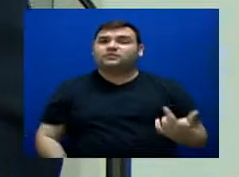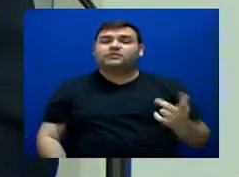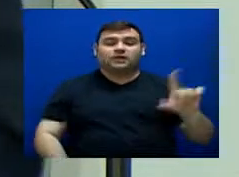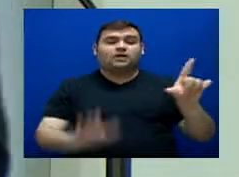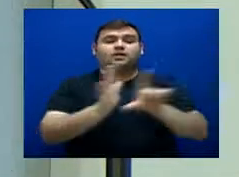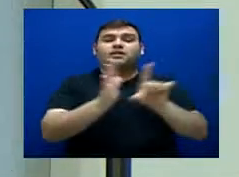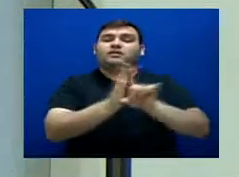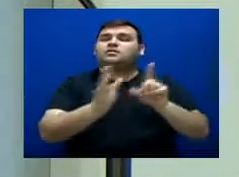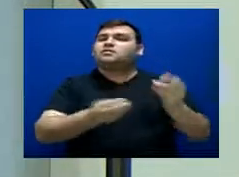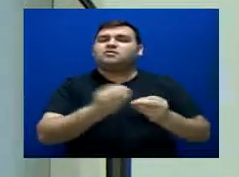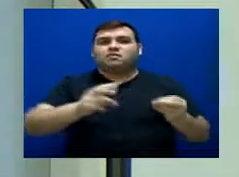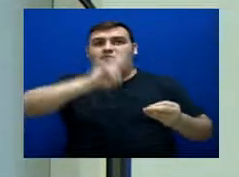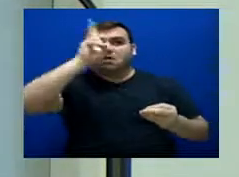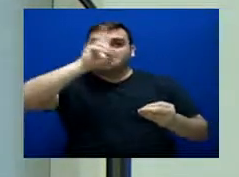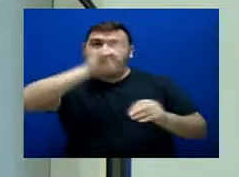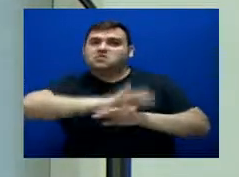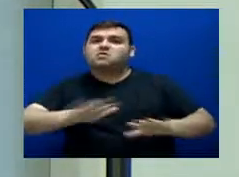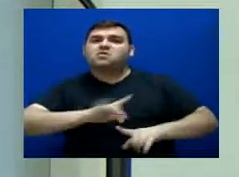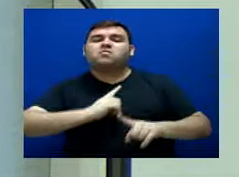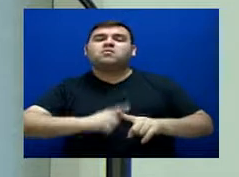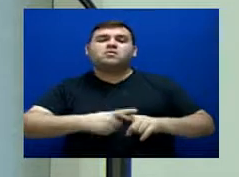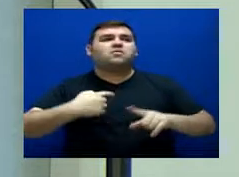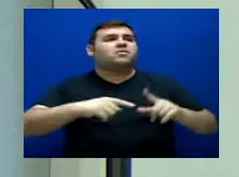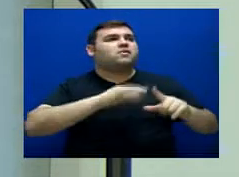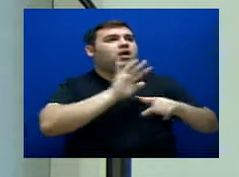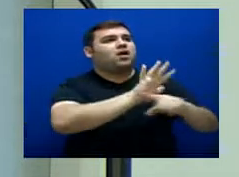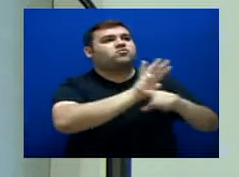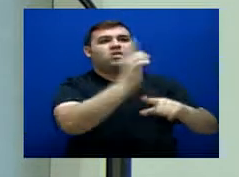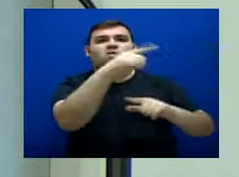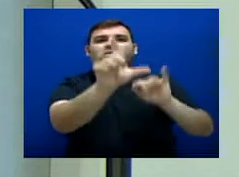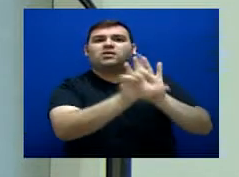só existe emenda para consertar leis.